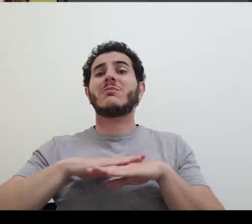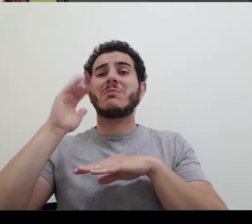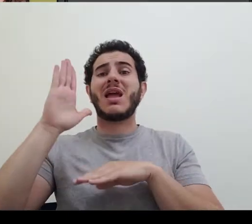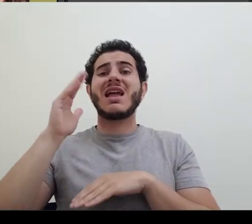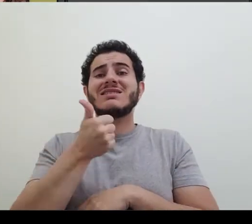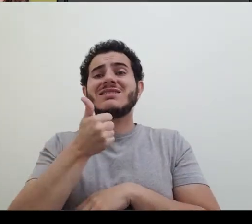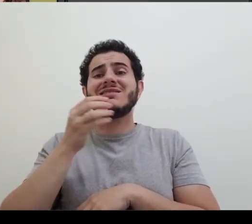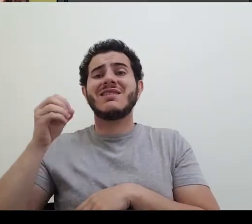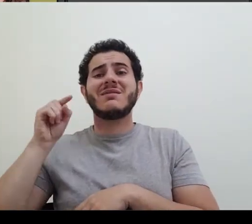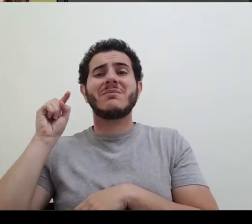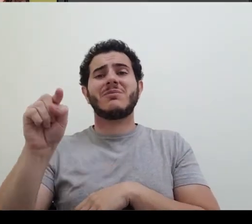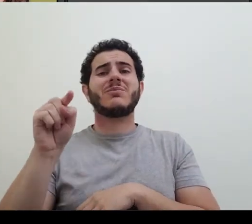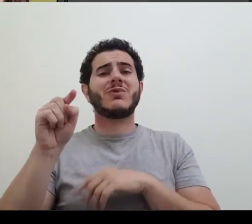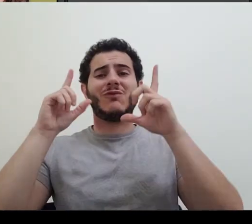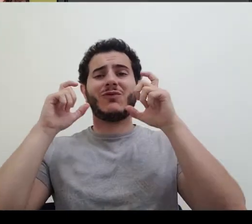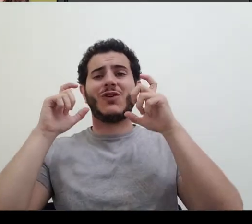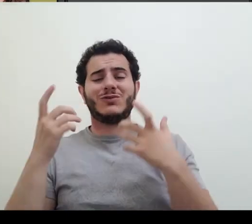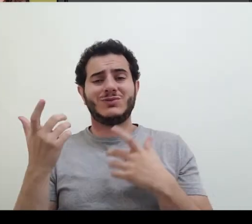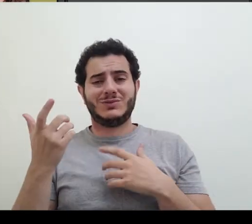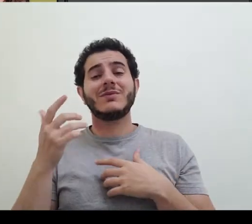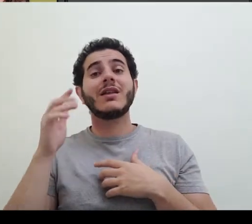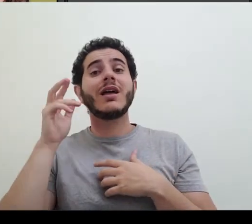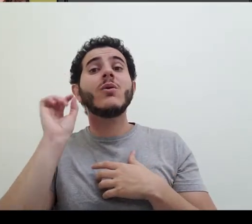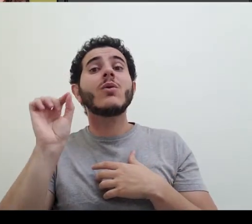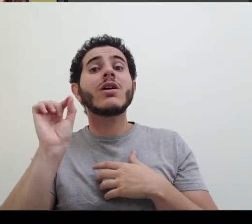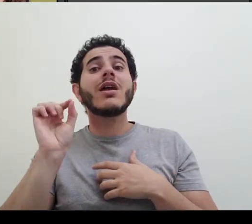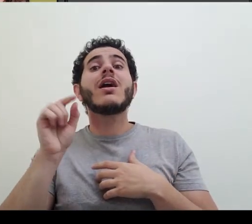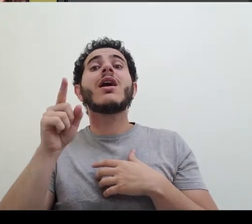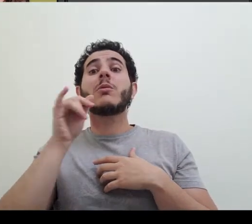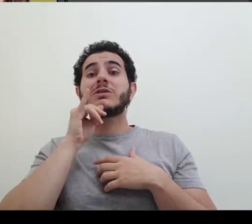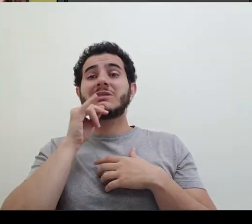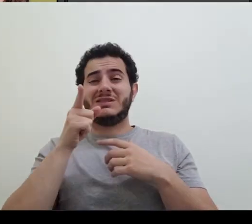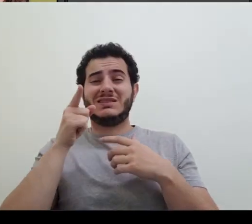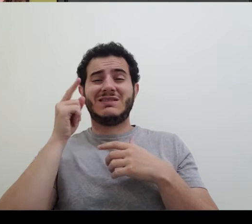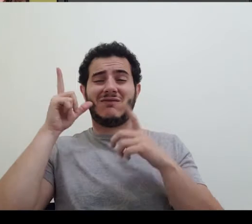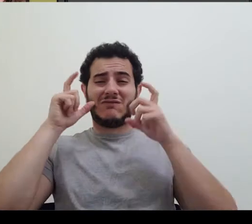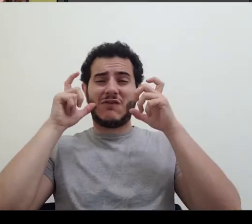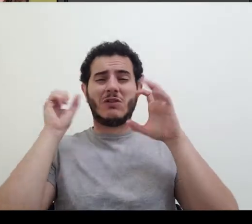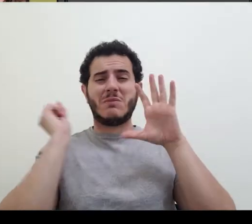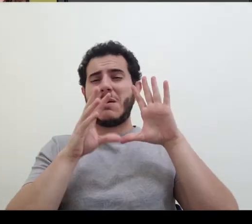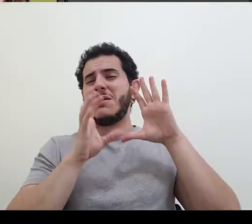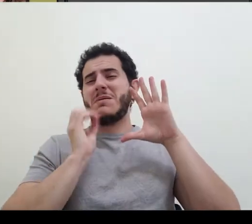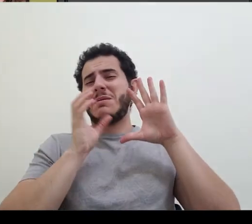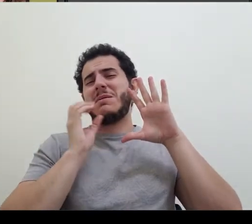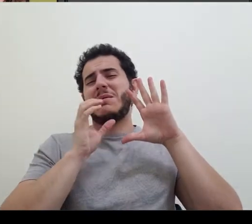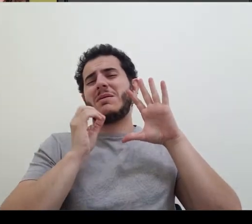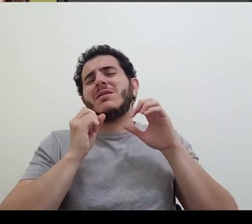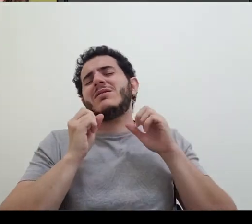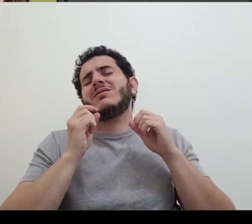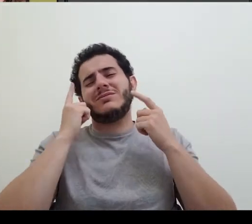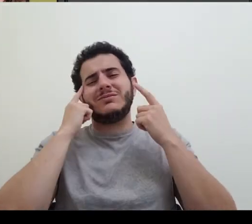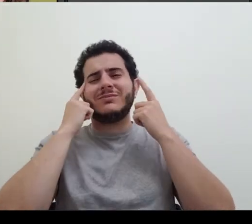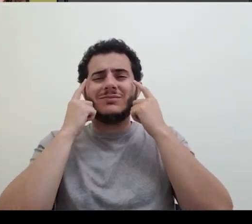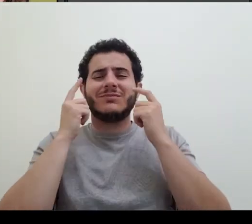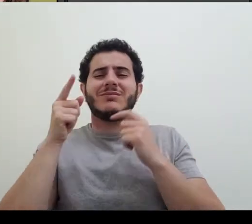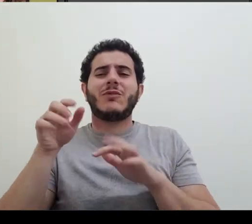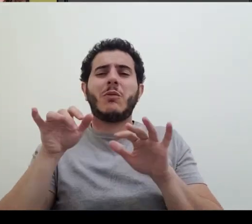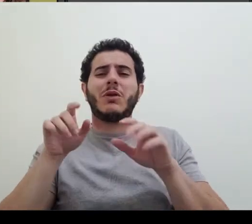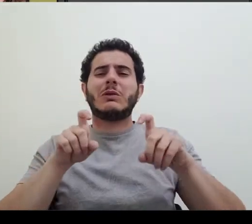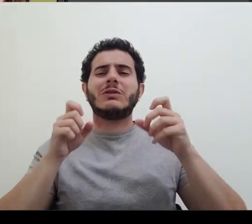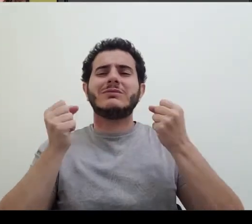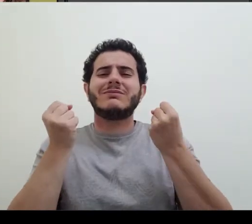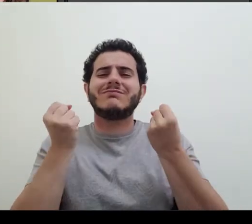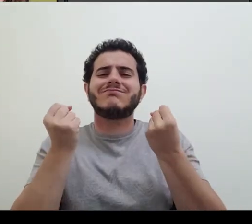com 52 mil fotos. Lembrando que quanto mais fotos você tem, seu catálogo vai ficar mais pesado, vai depender do desempenho da sua máquina, se é uma máquina boa ou